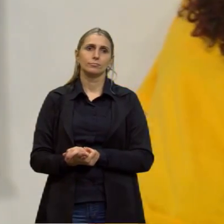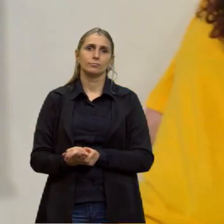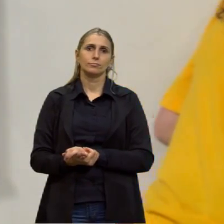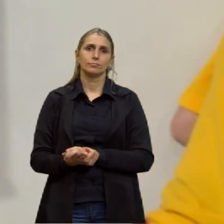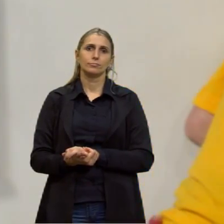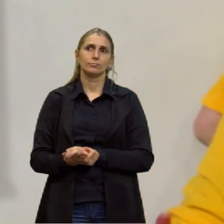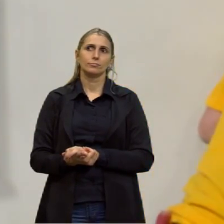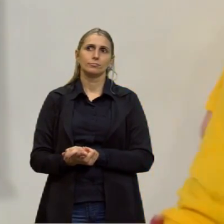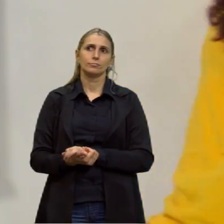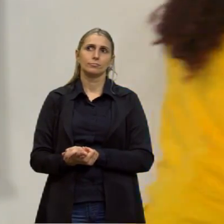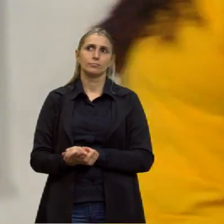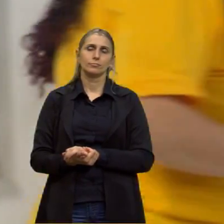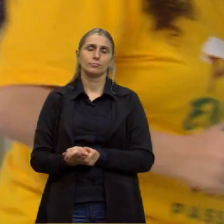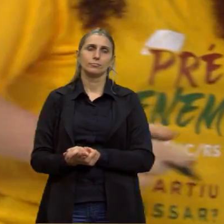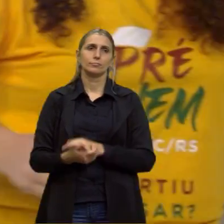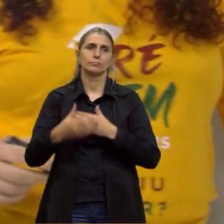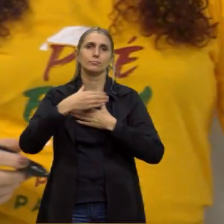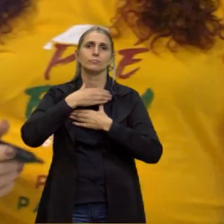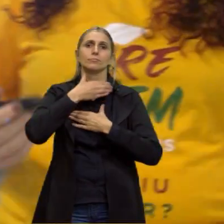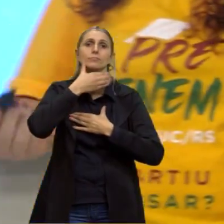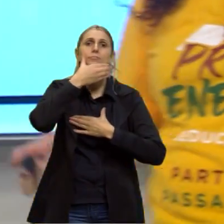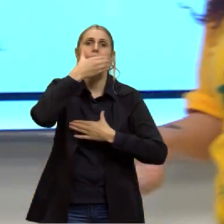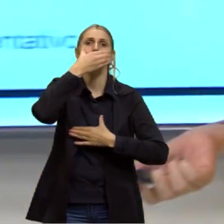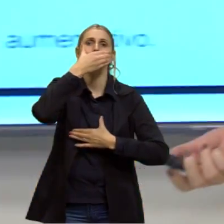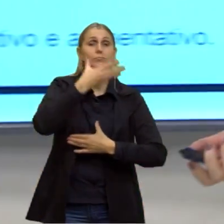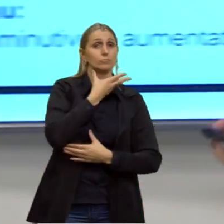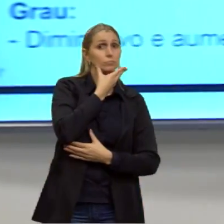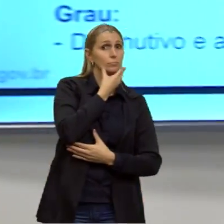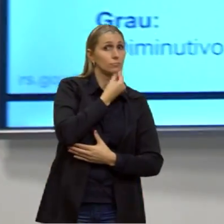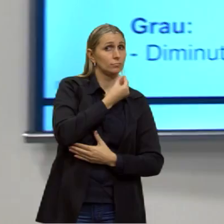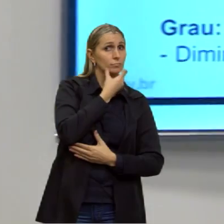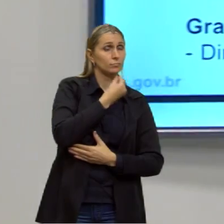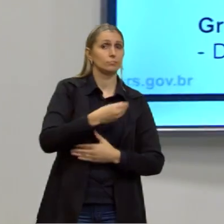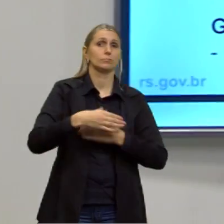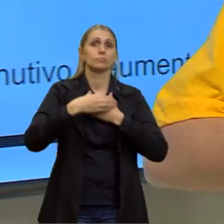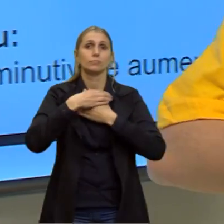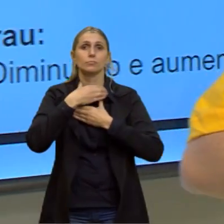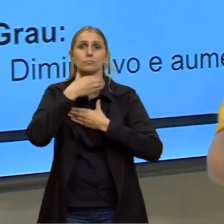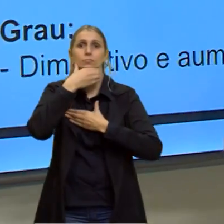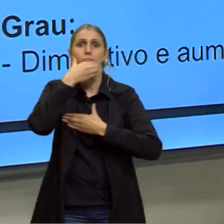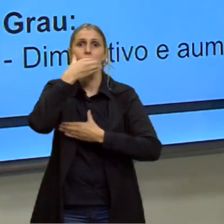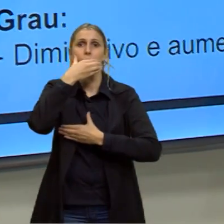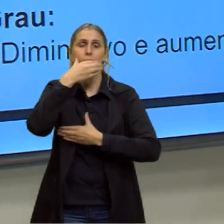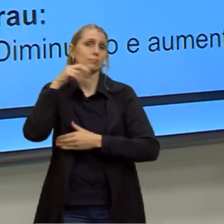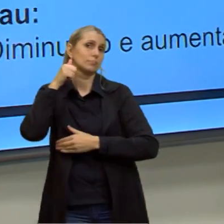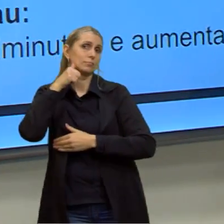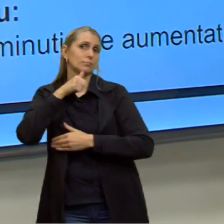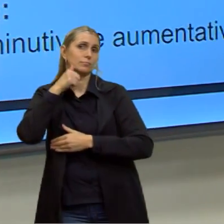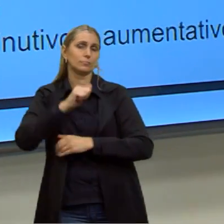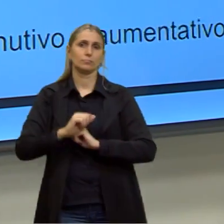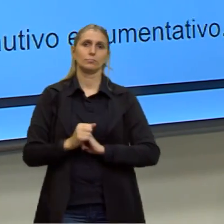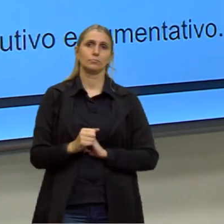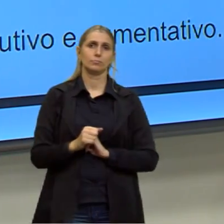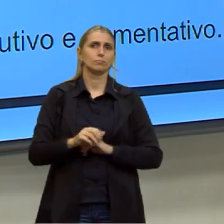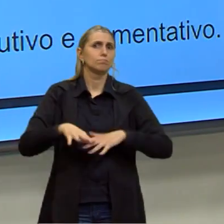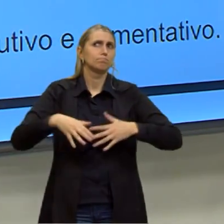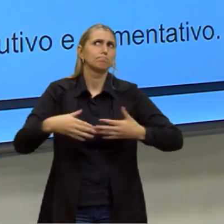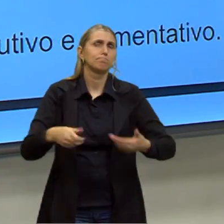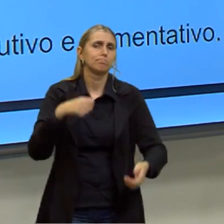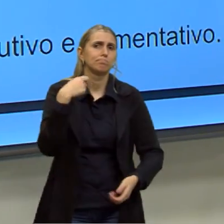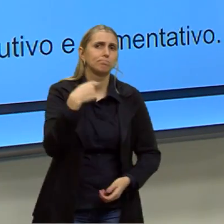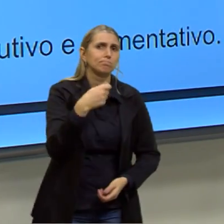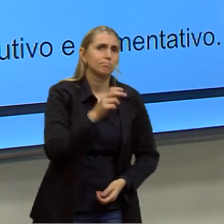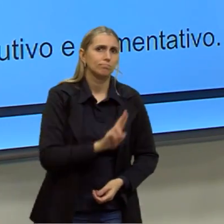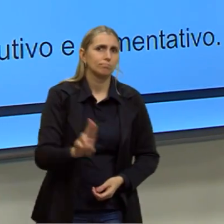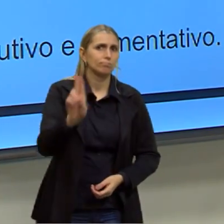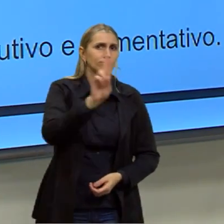a girafa macho e girafa fêmea quando a gente